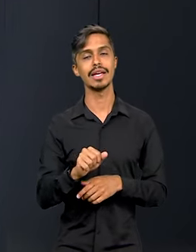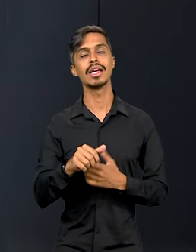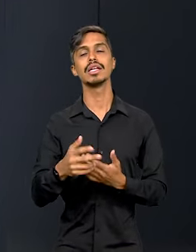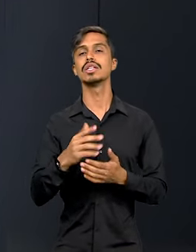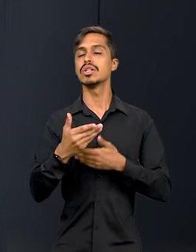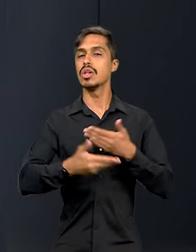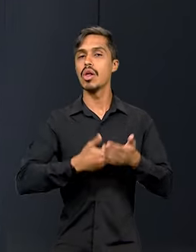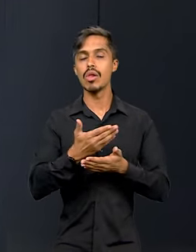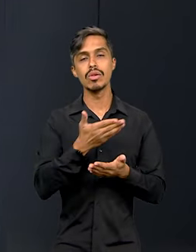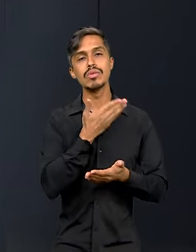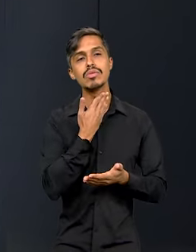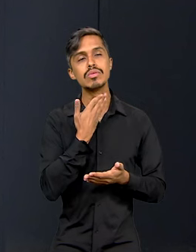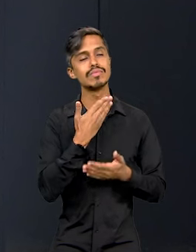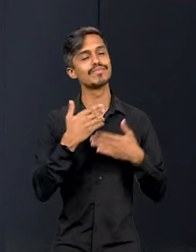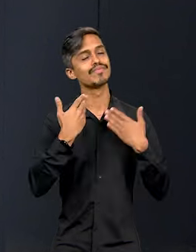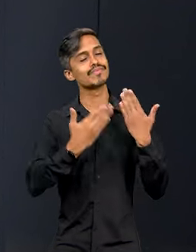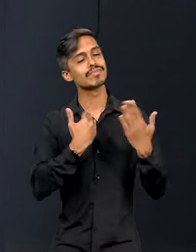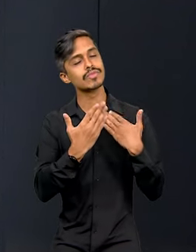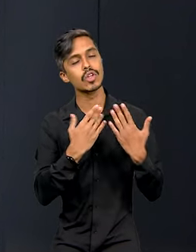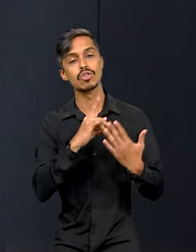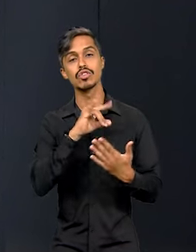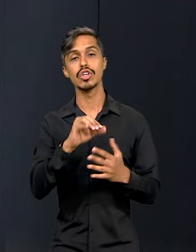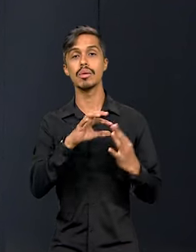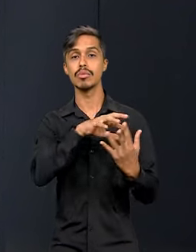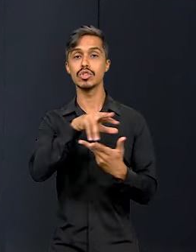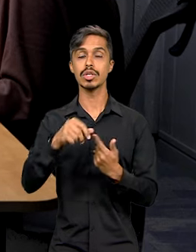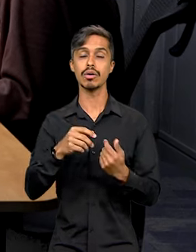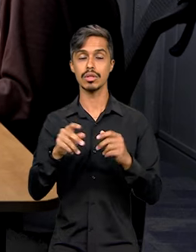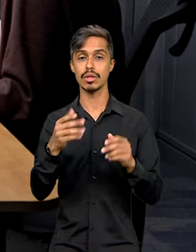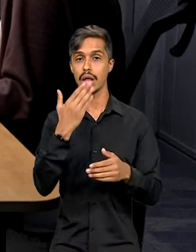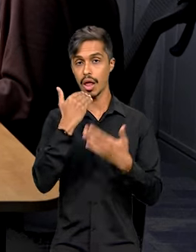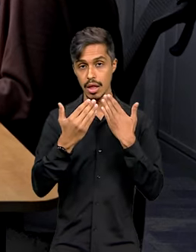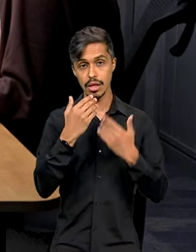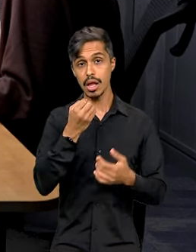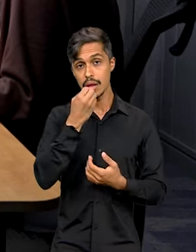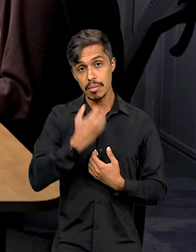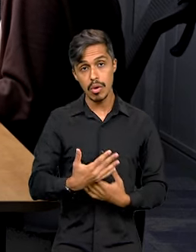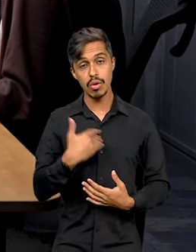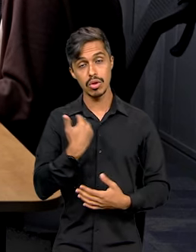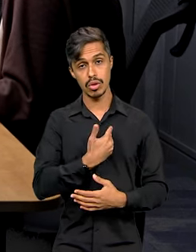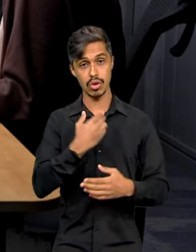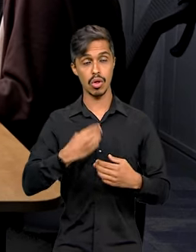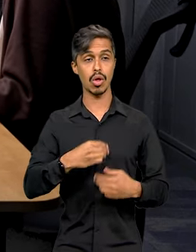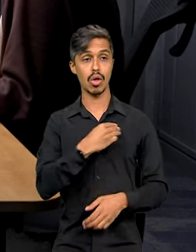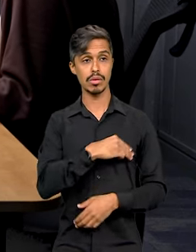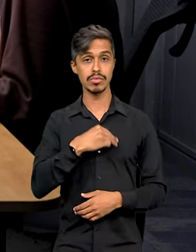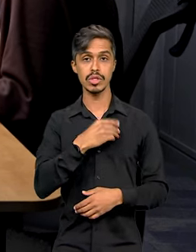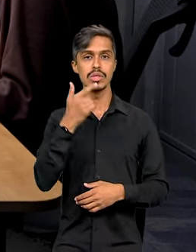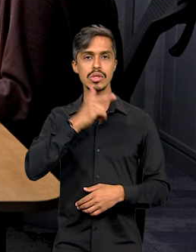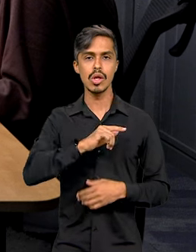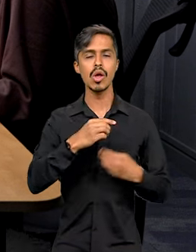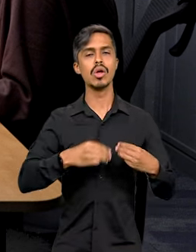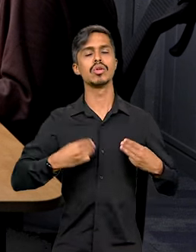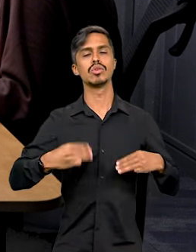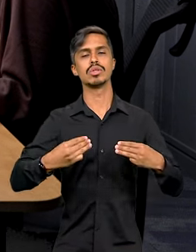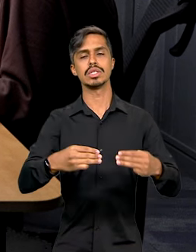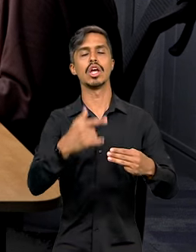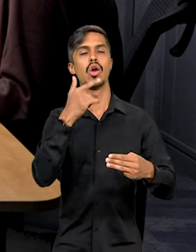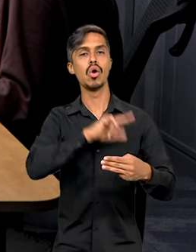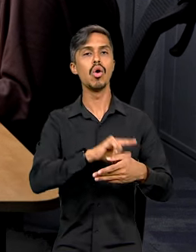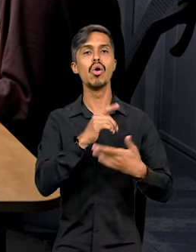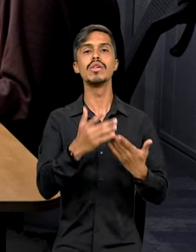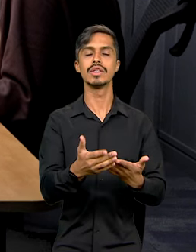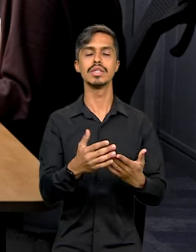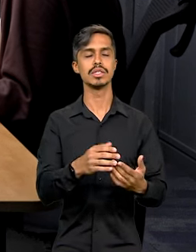compartilhando esse diálogo em torno do Dia Mundial da Alimentação Que bom que o nosso ministério conseguiu organizar eh